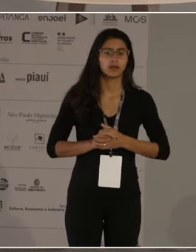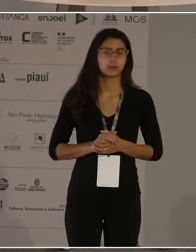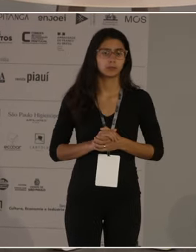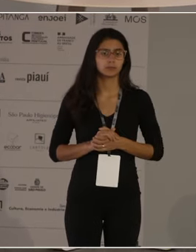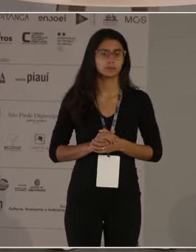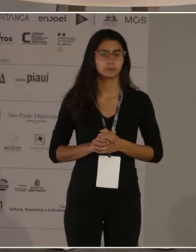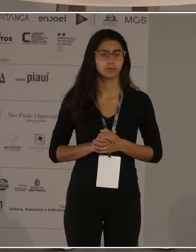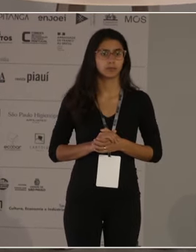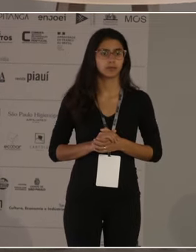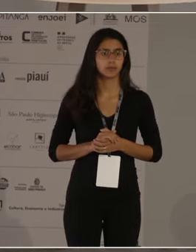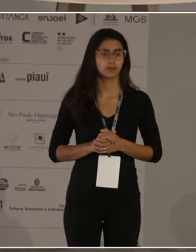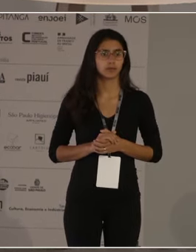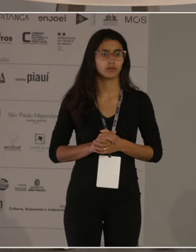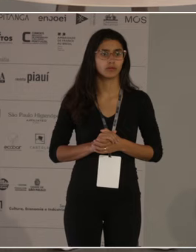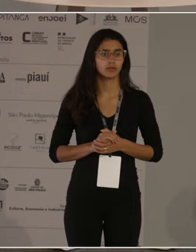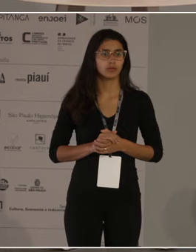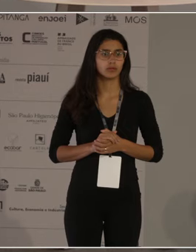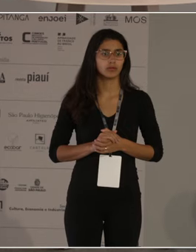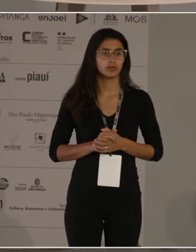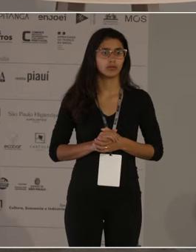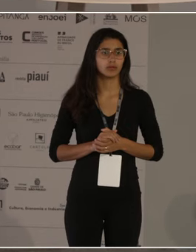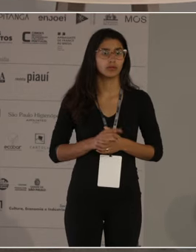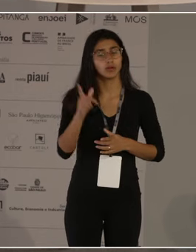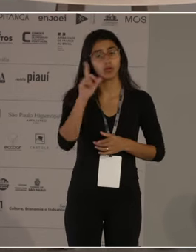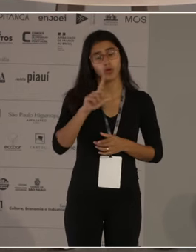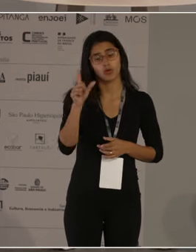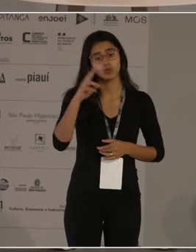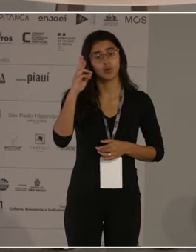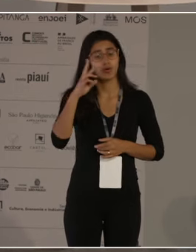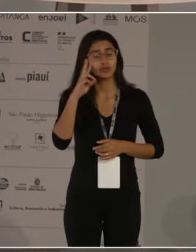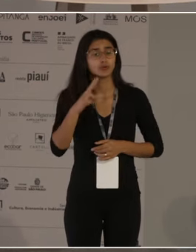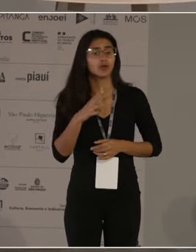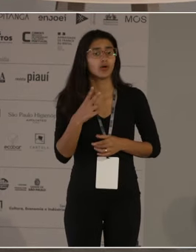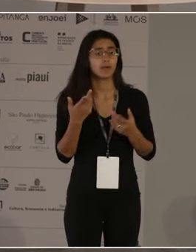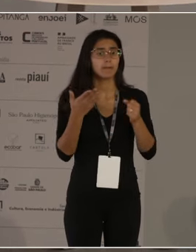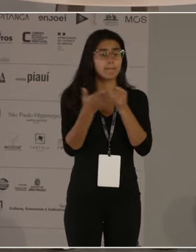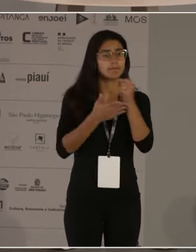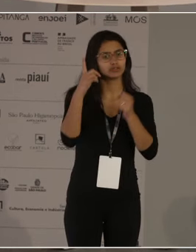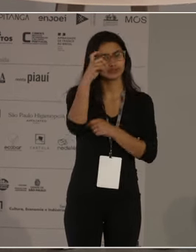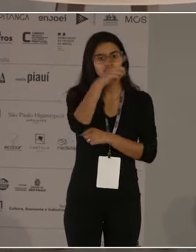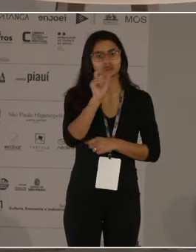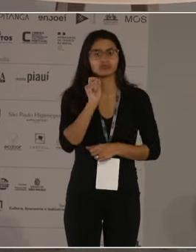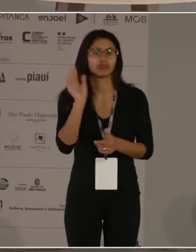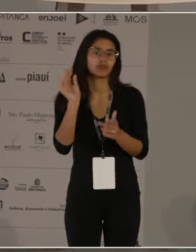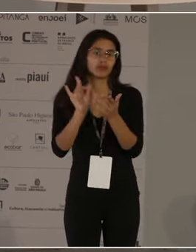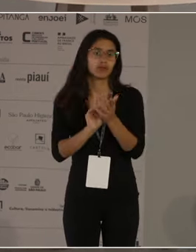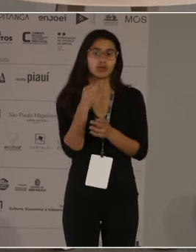que no caso, se a gente, obviamente, a história é muito mais sutil e complexa do que isso,